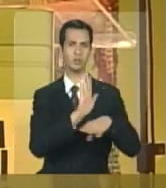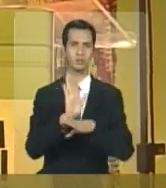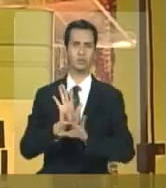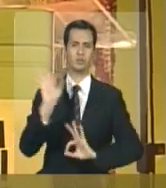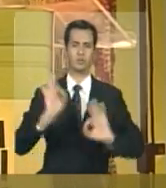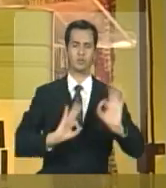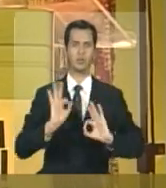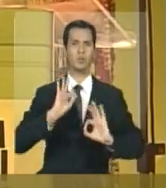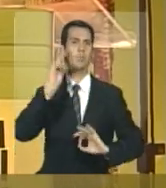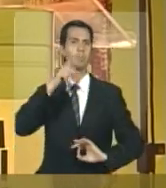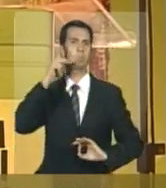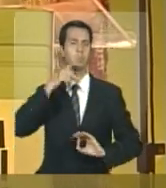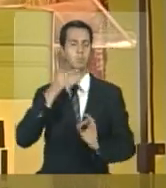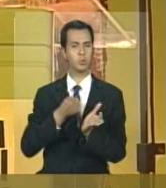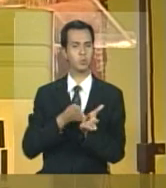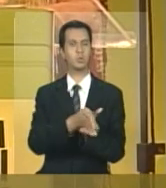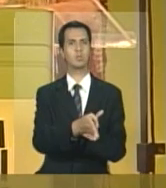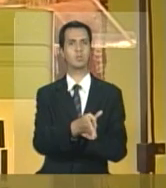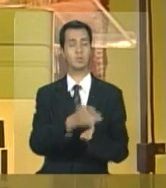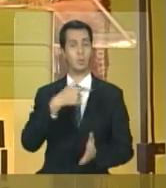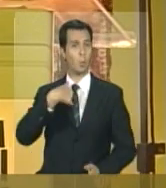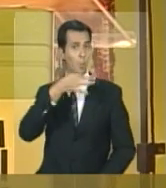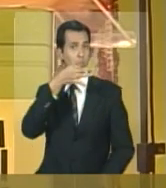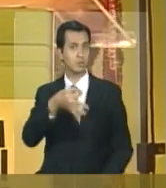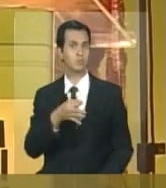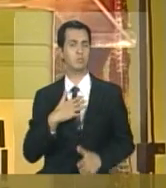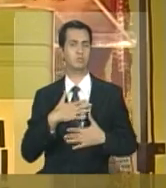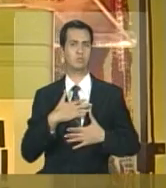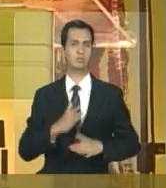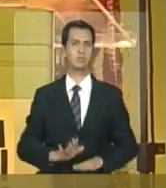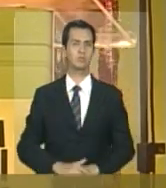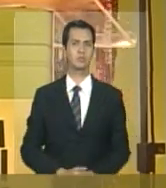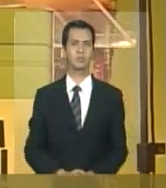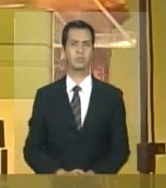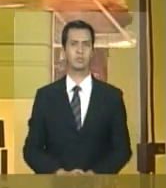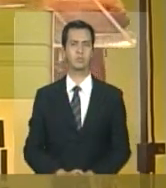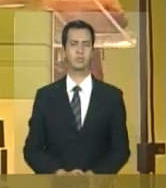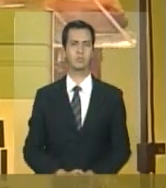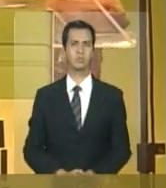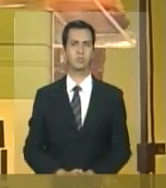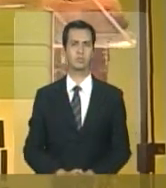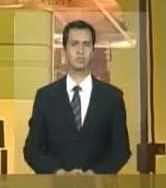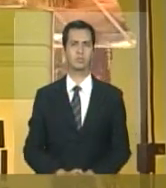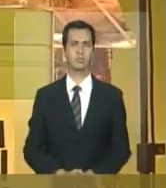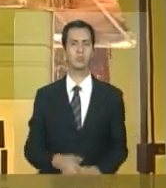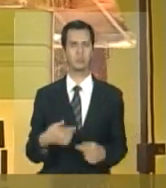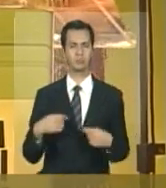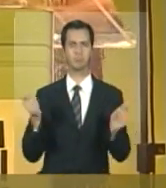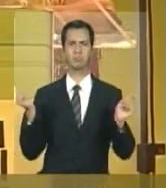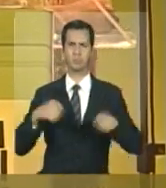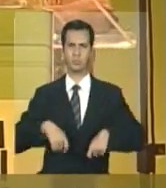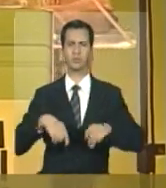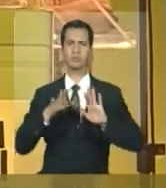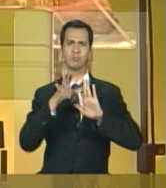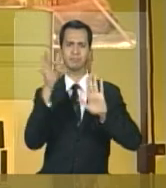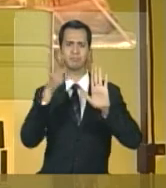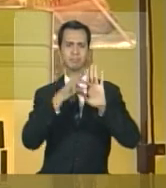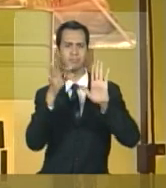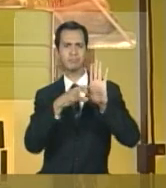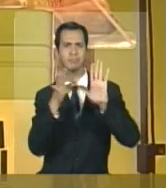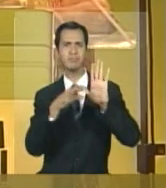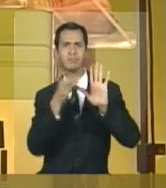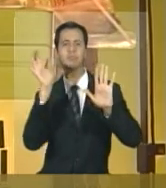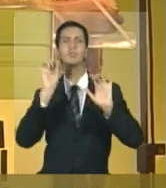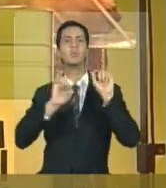político acertado, na minha opinião. E posso aqui elencar conquistas das